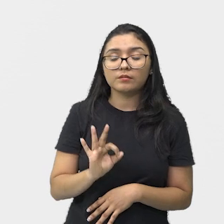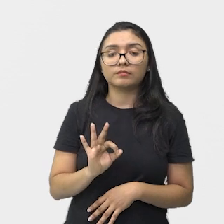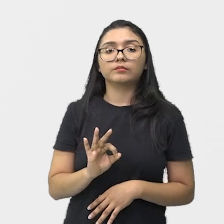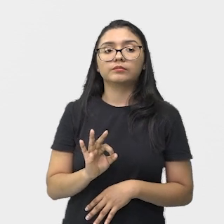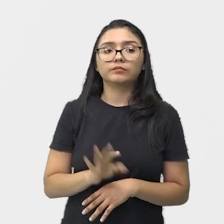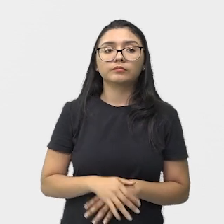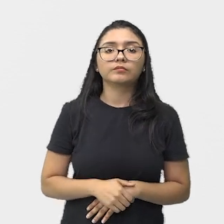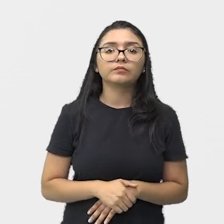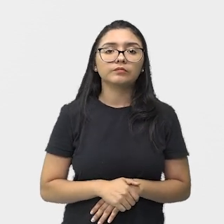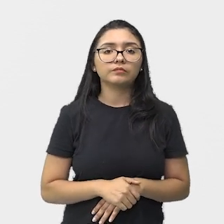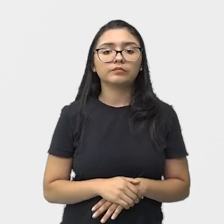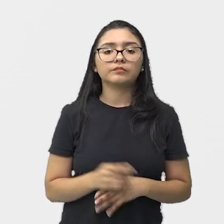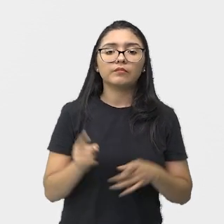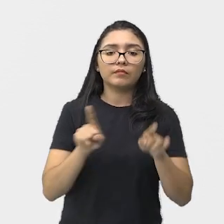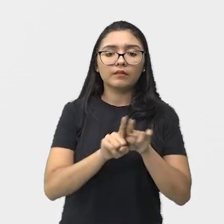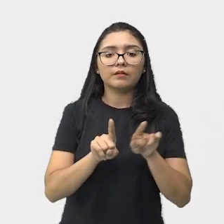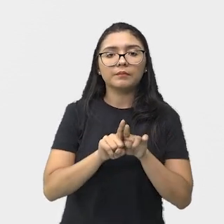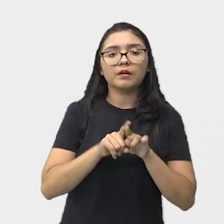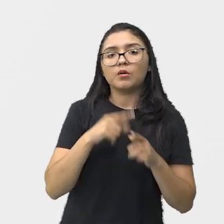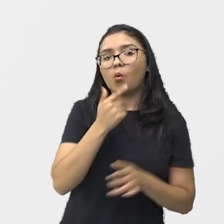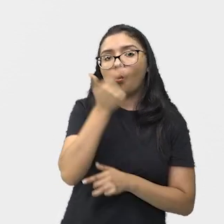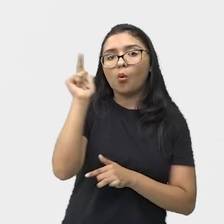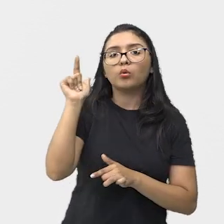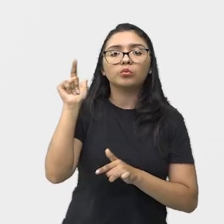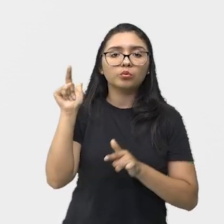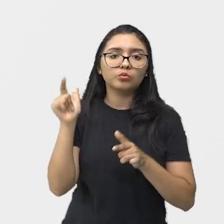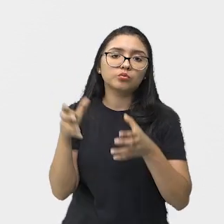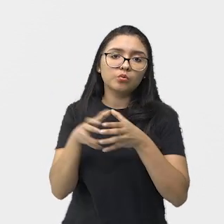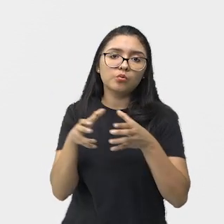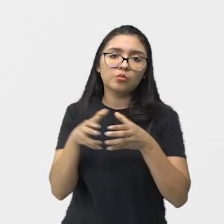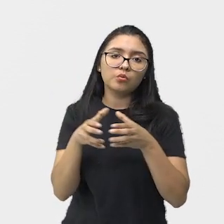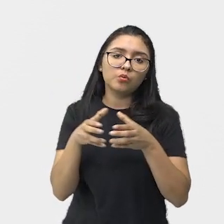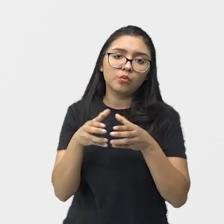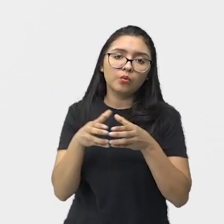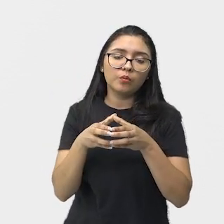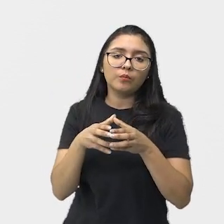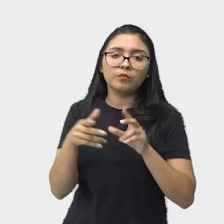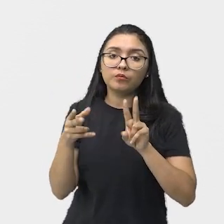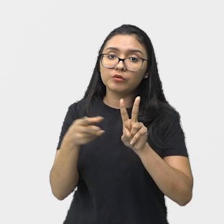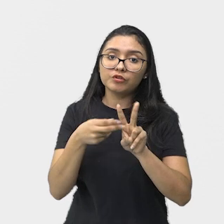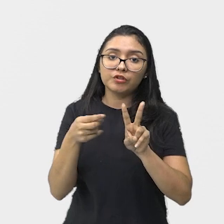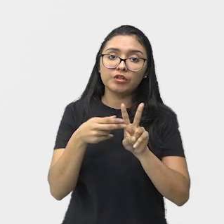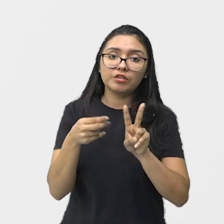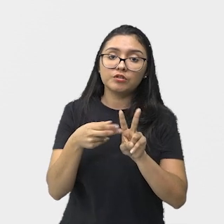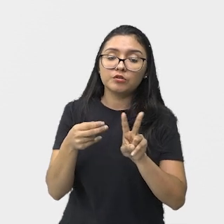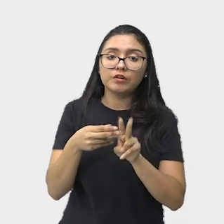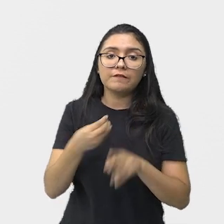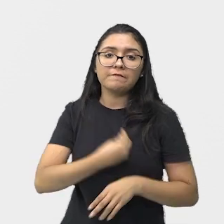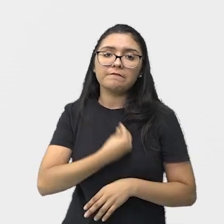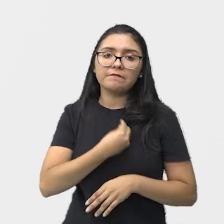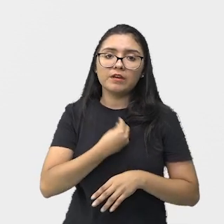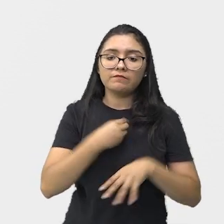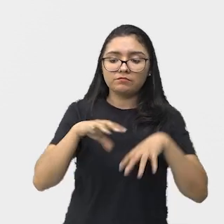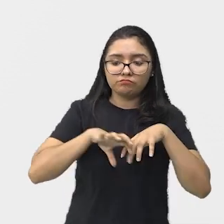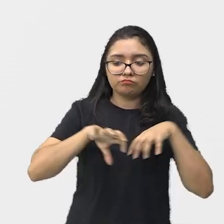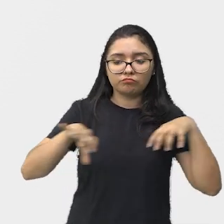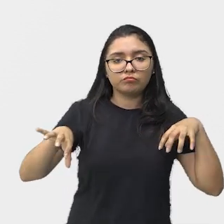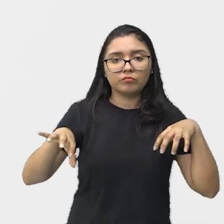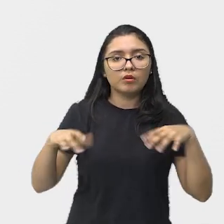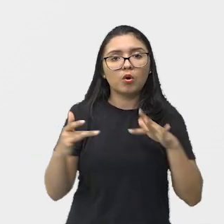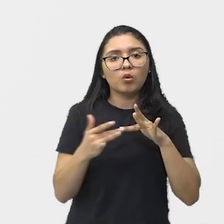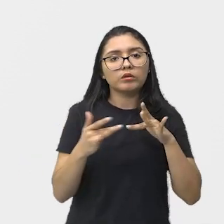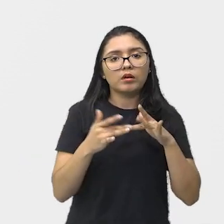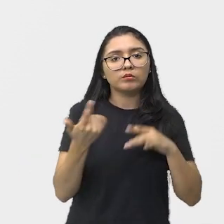0,47%, né? Além daqueles que vivem isolados, sem nenhum contato com a civilização. Nós falamos aí